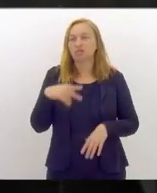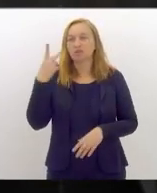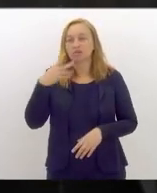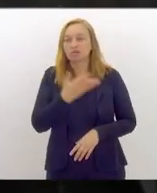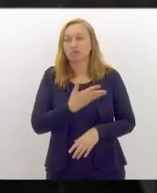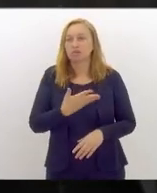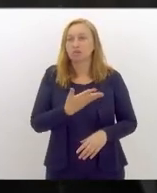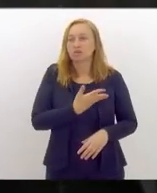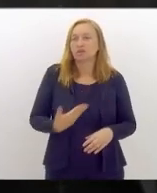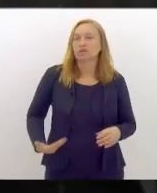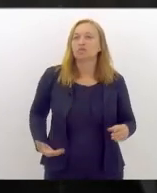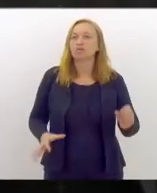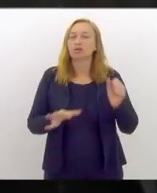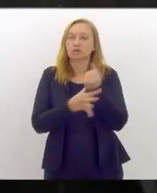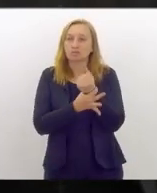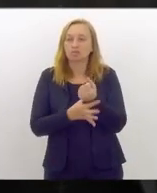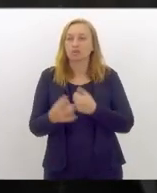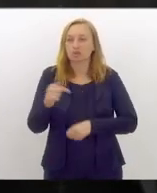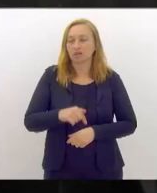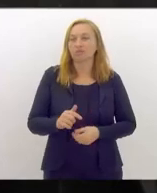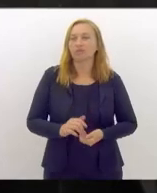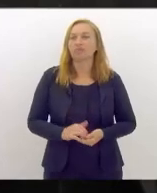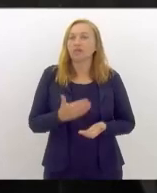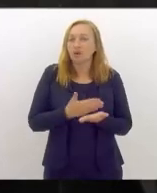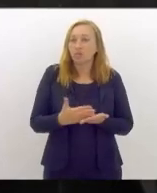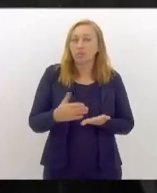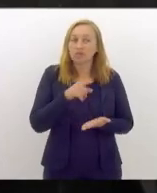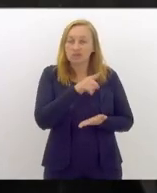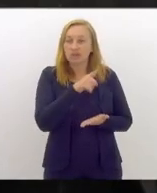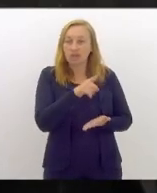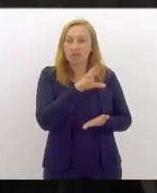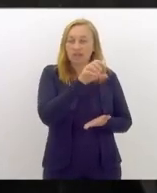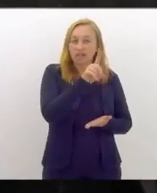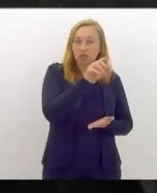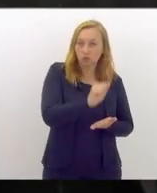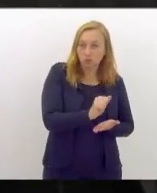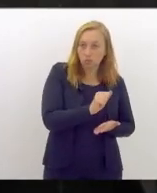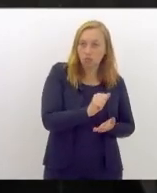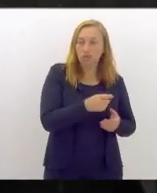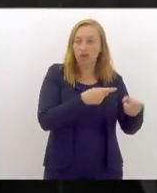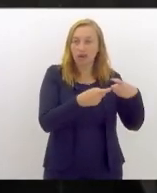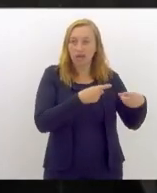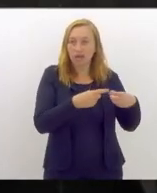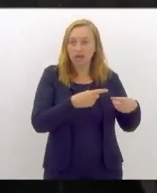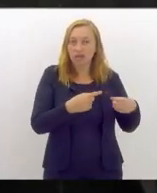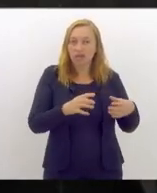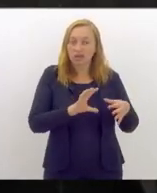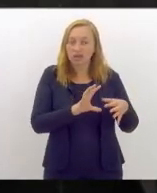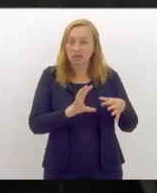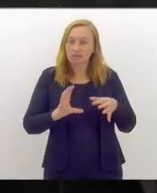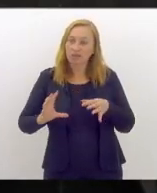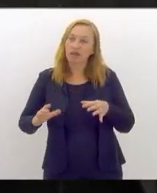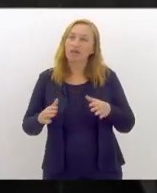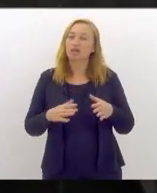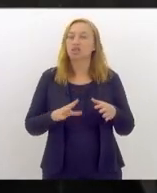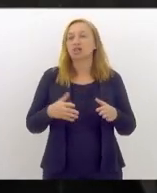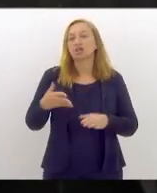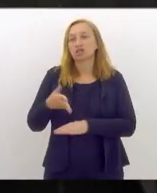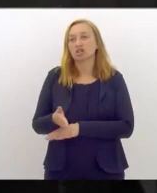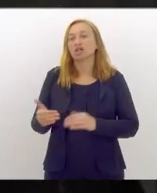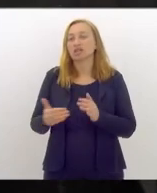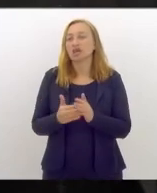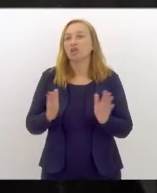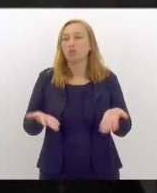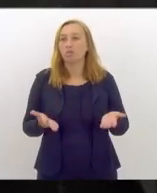esse porque esse dilema que começa ali ó começa ali na guerra de Canudos Segue até hoje né porque a gente tem